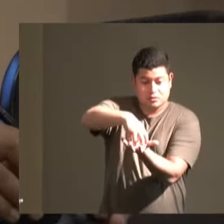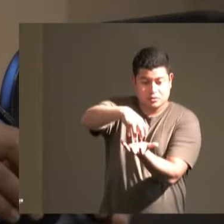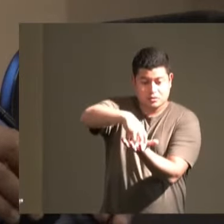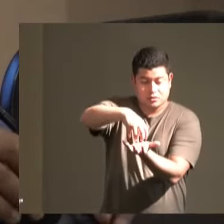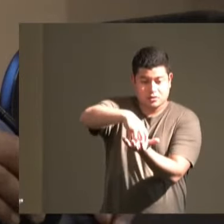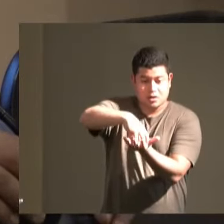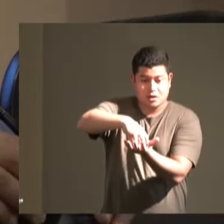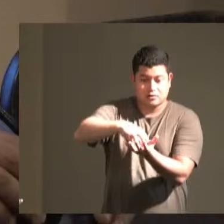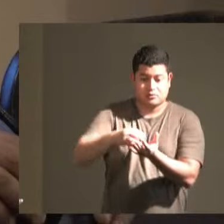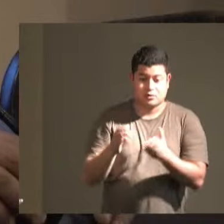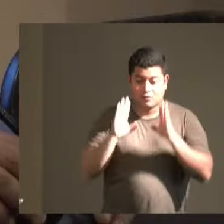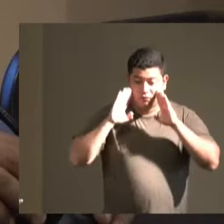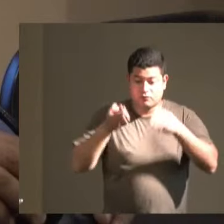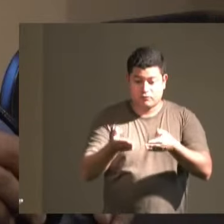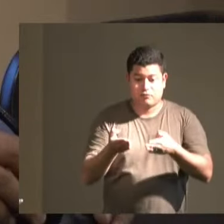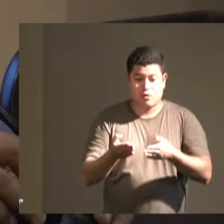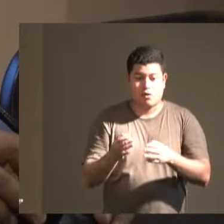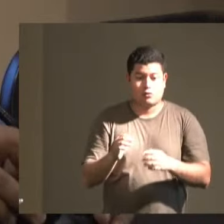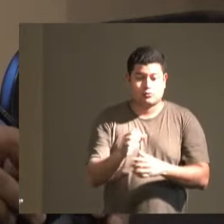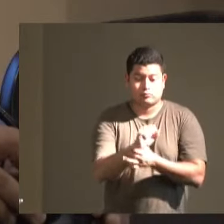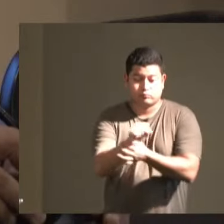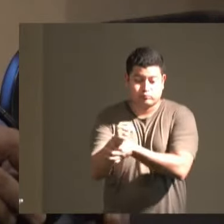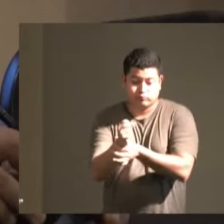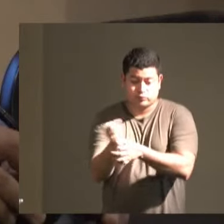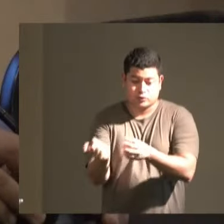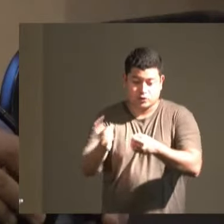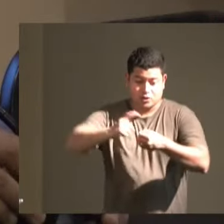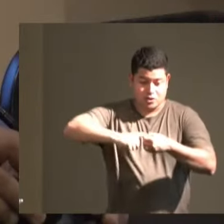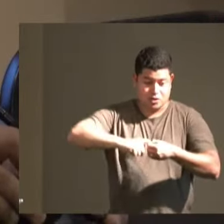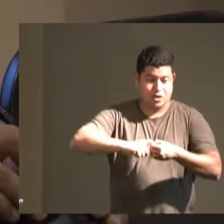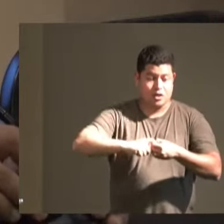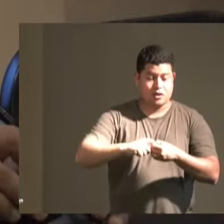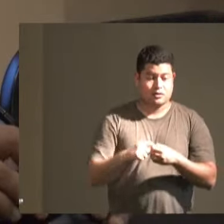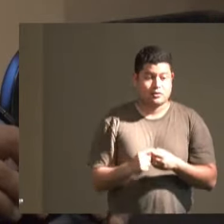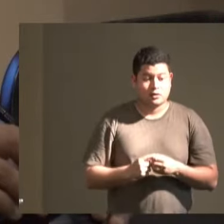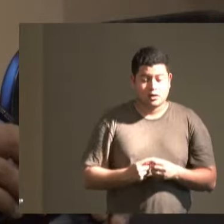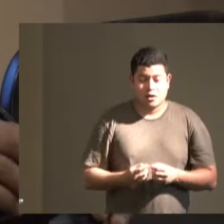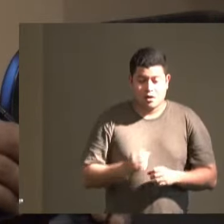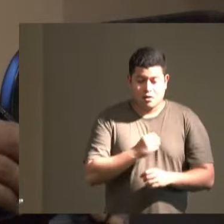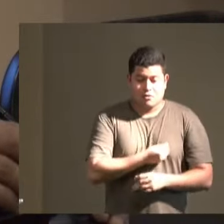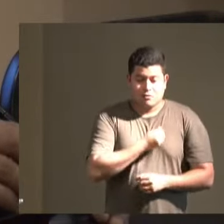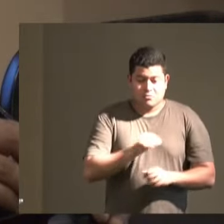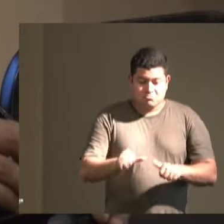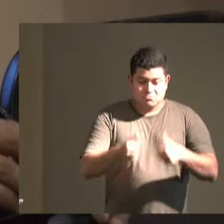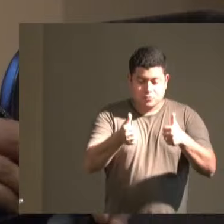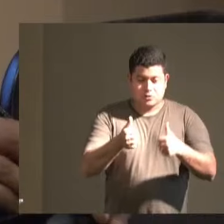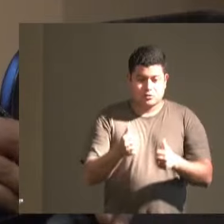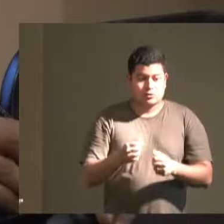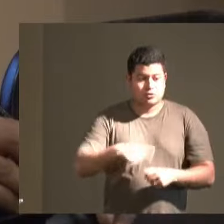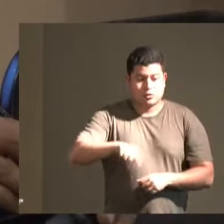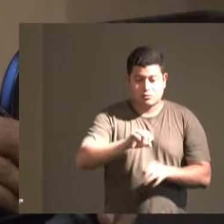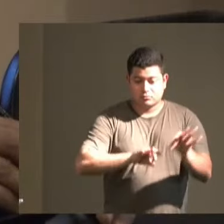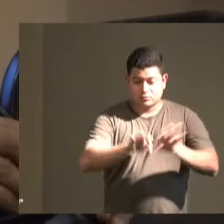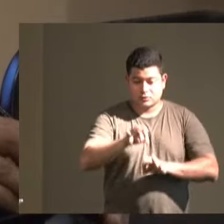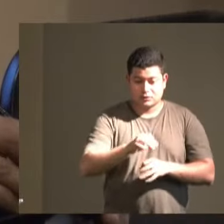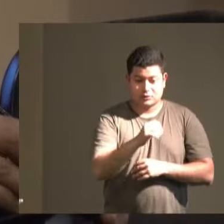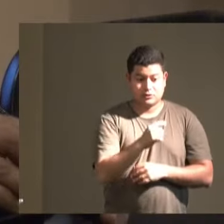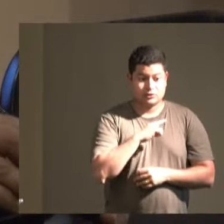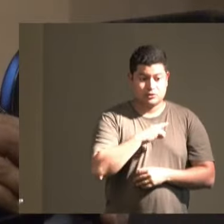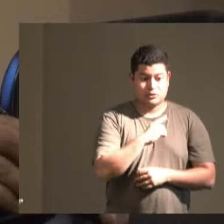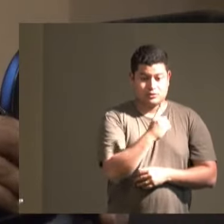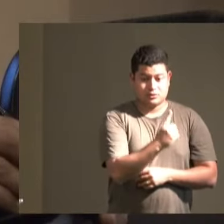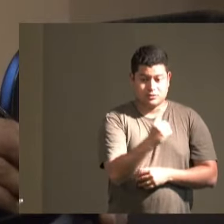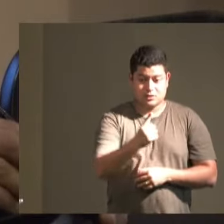de reabilitação, que quando nós apuramos o plano em 2014, tinha 117